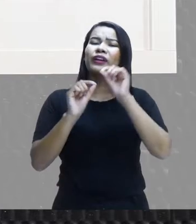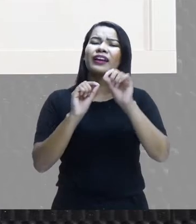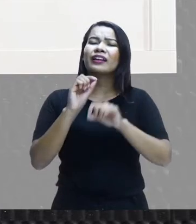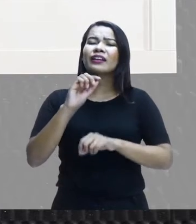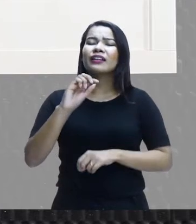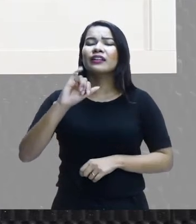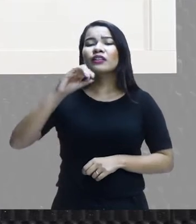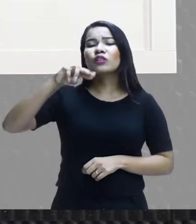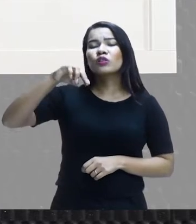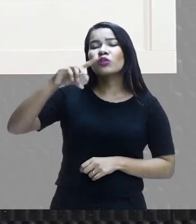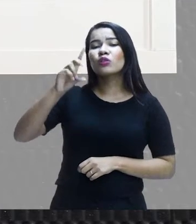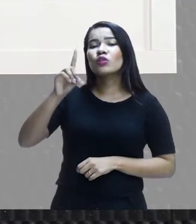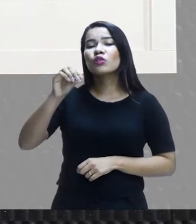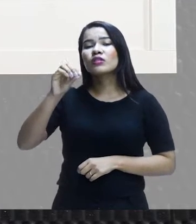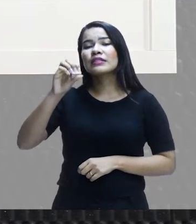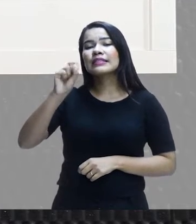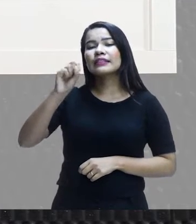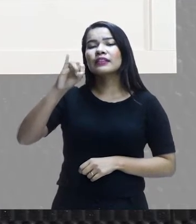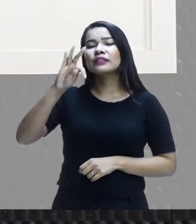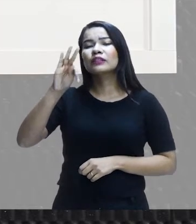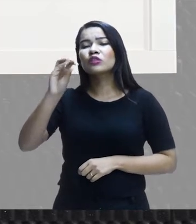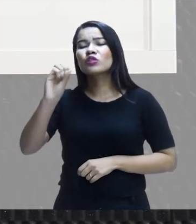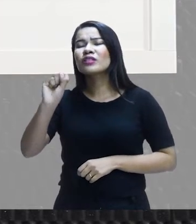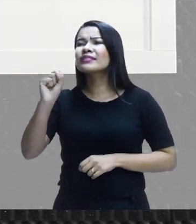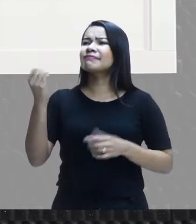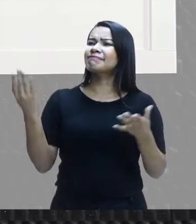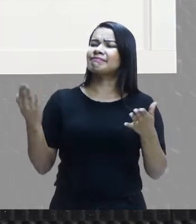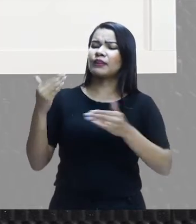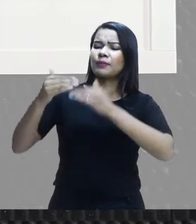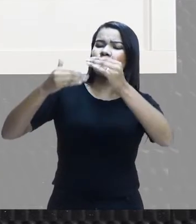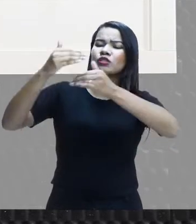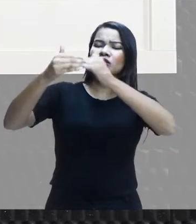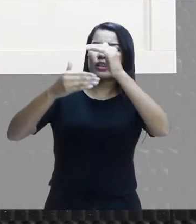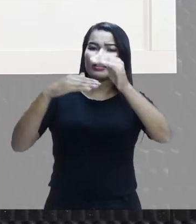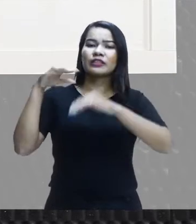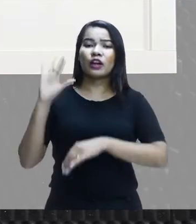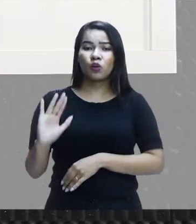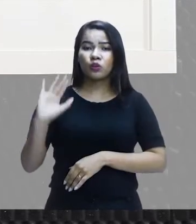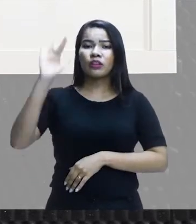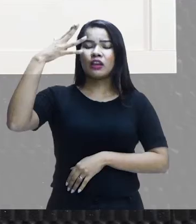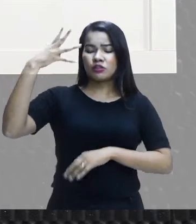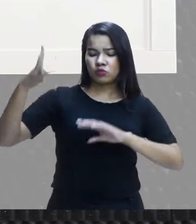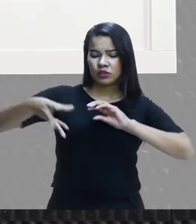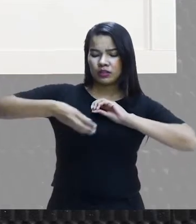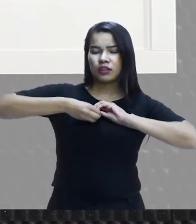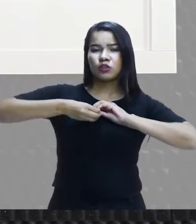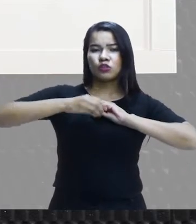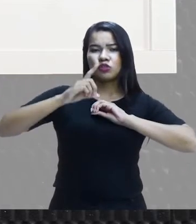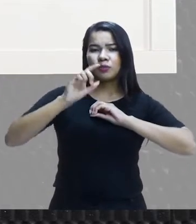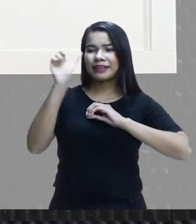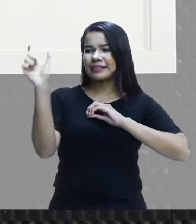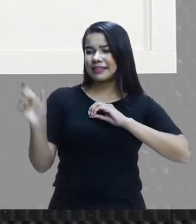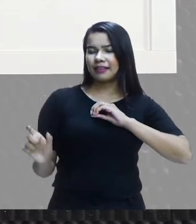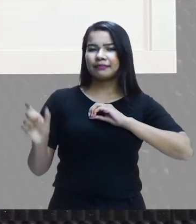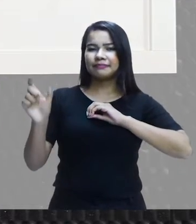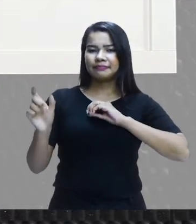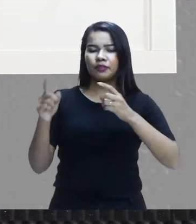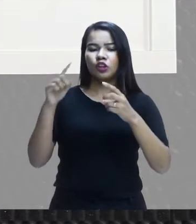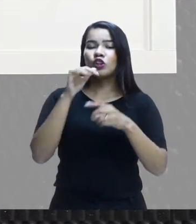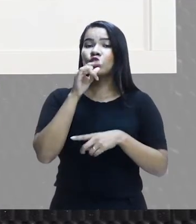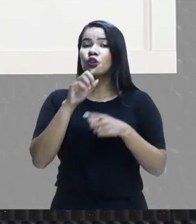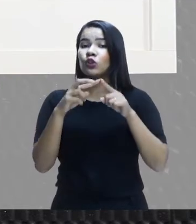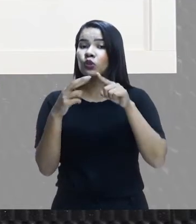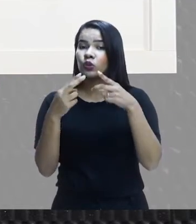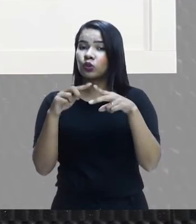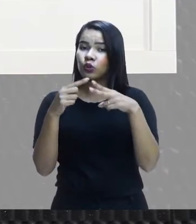endocitose, professor? Processo que ocorre no interior de uma célula. Você tem dois exemplos. Fagocitose, que corresponde